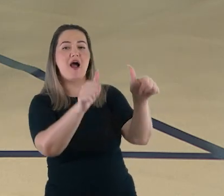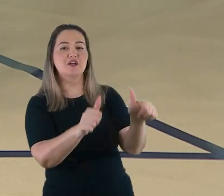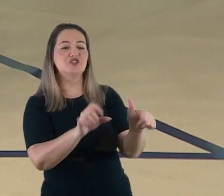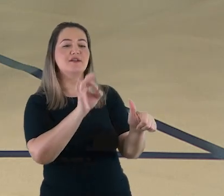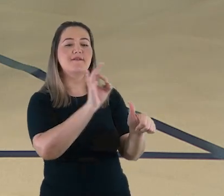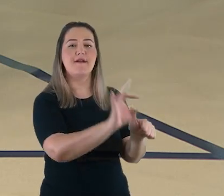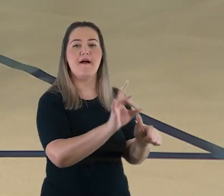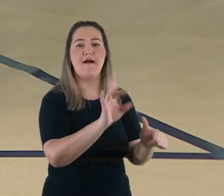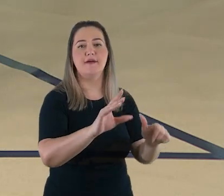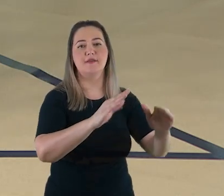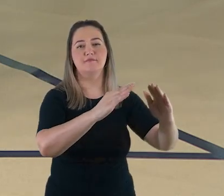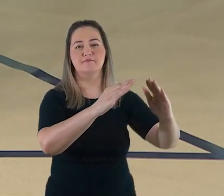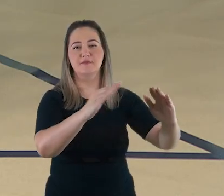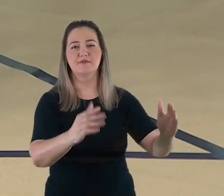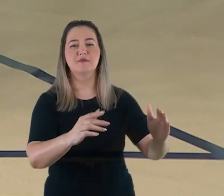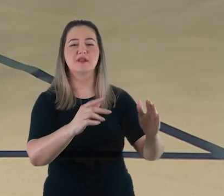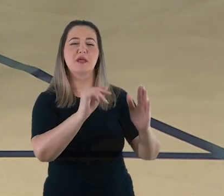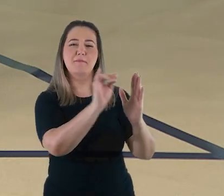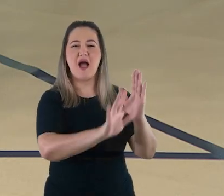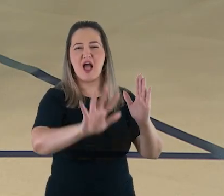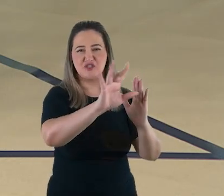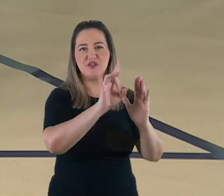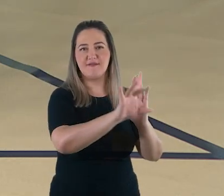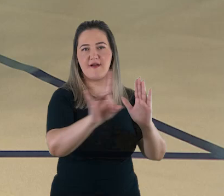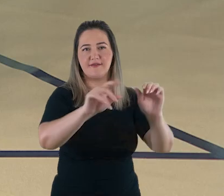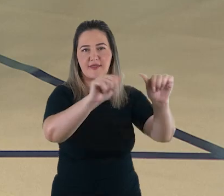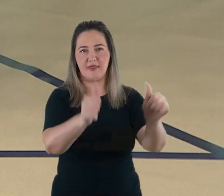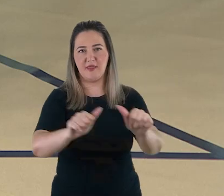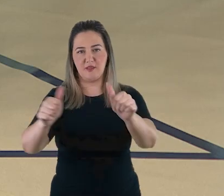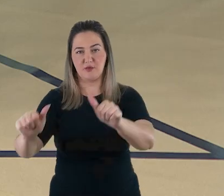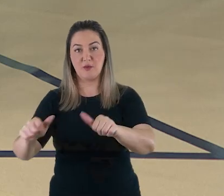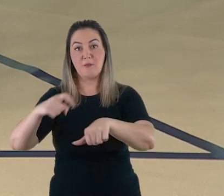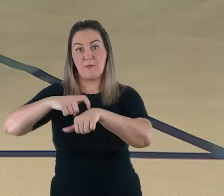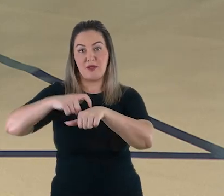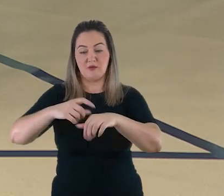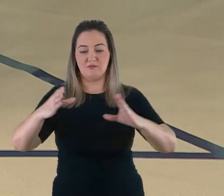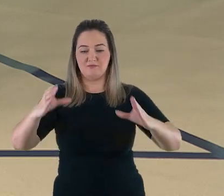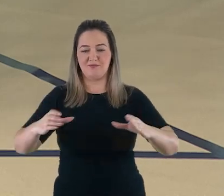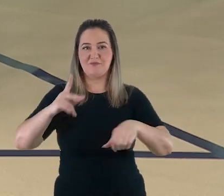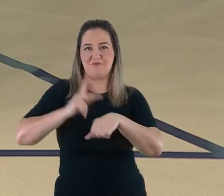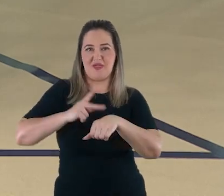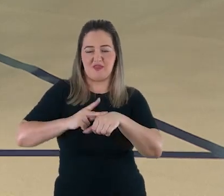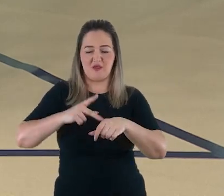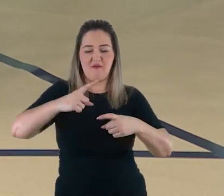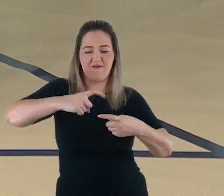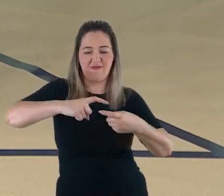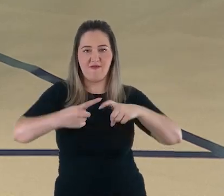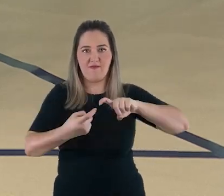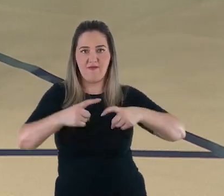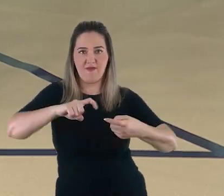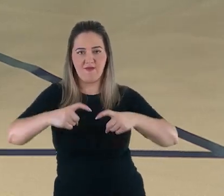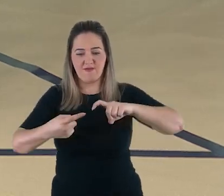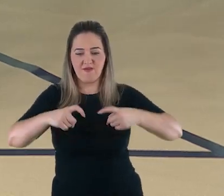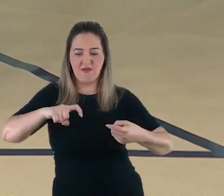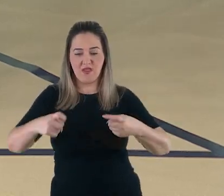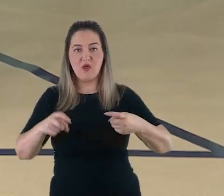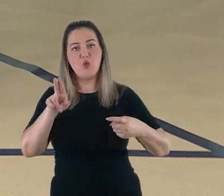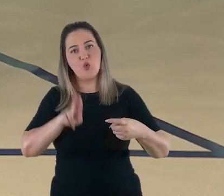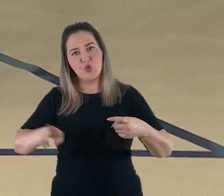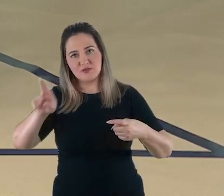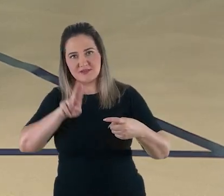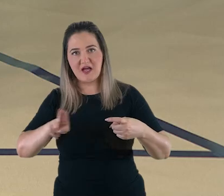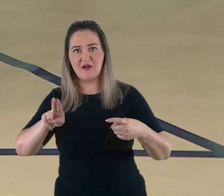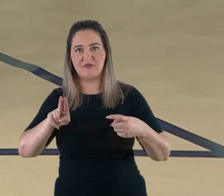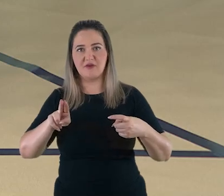cada deus da Babilônia. Agora, quando eles escreviam isto em cuneiforme, eles usavam justamente o determinativo de Deus, que